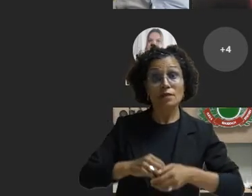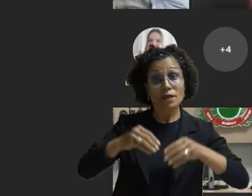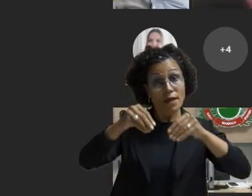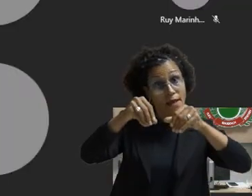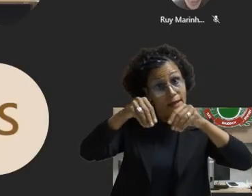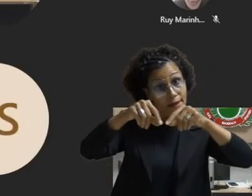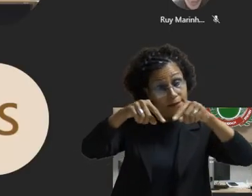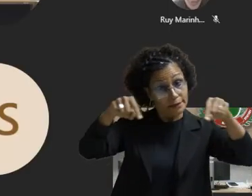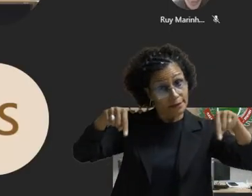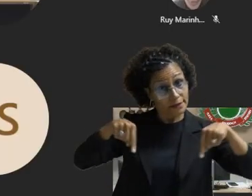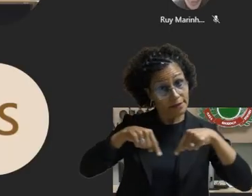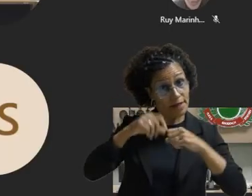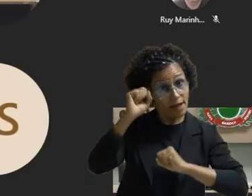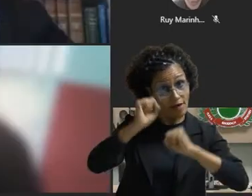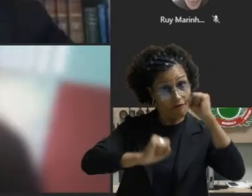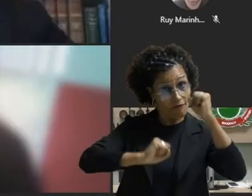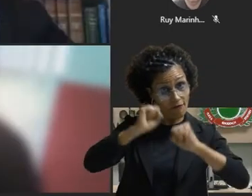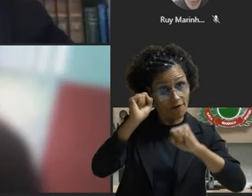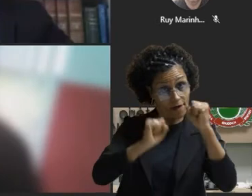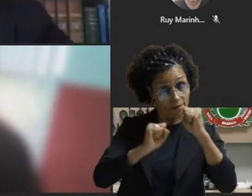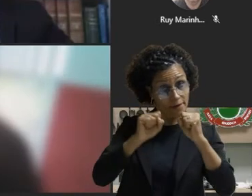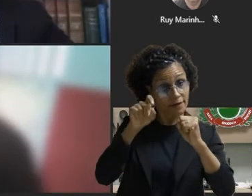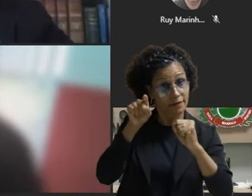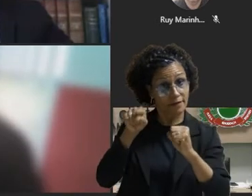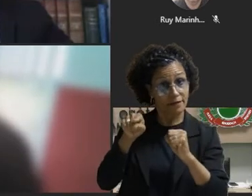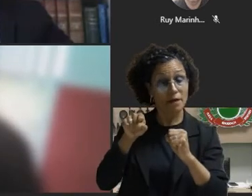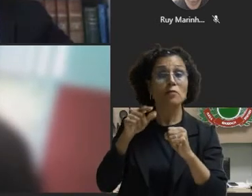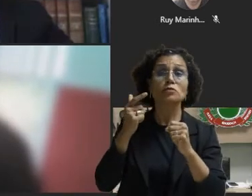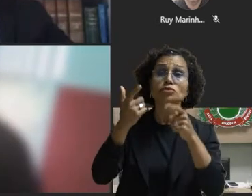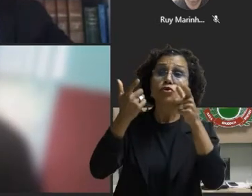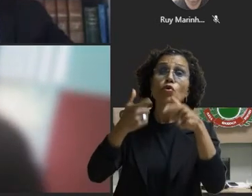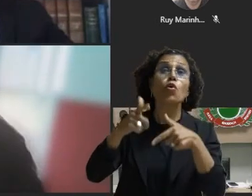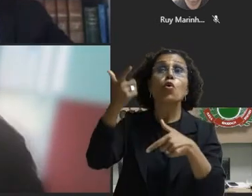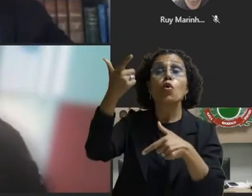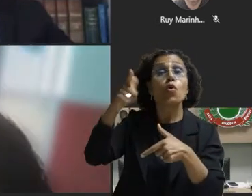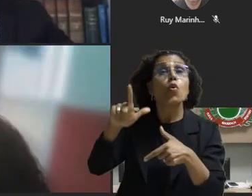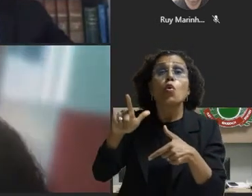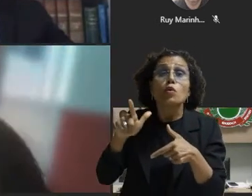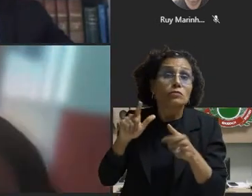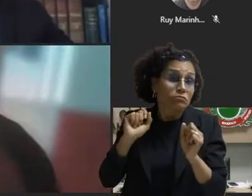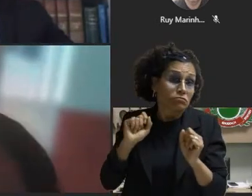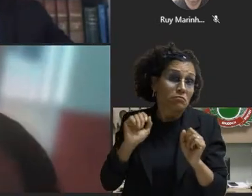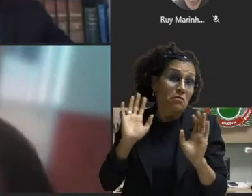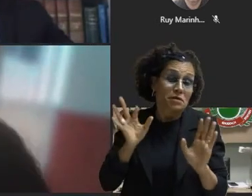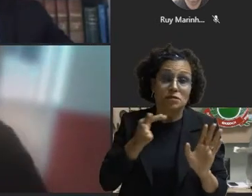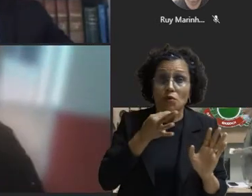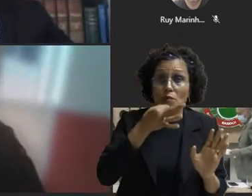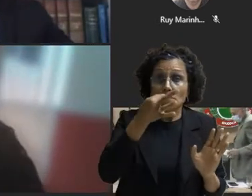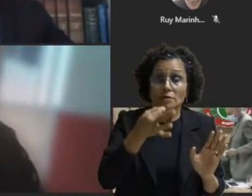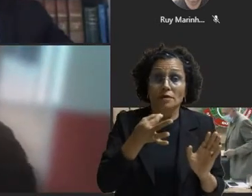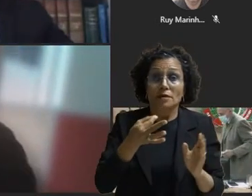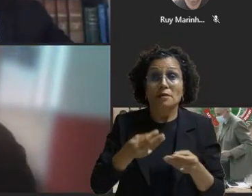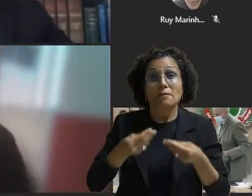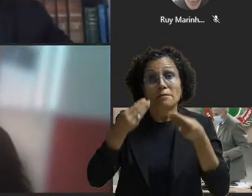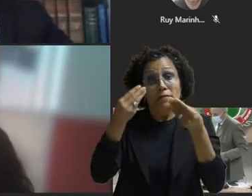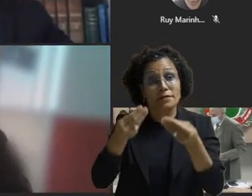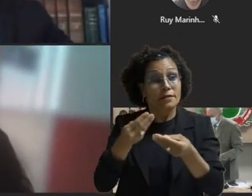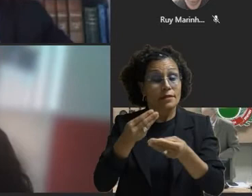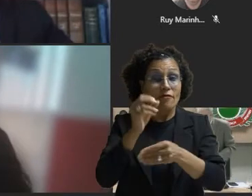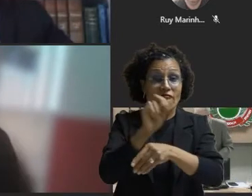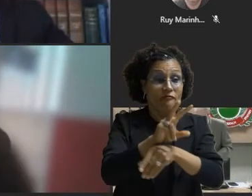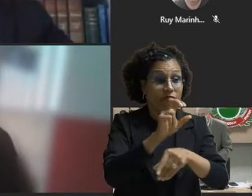ser lá, porque podia comprar de outro lugar. Então, eles optaram para gerar emprego e receita